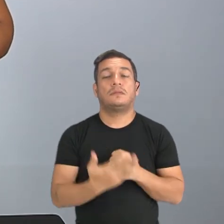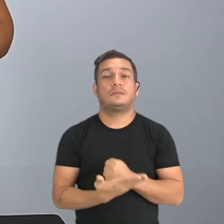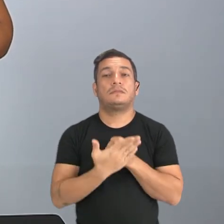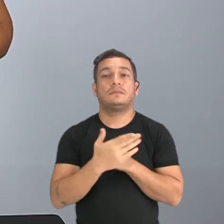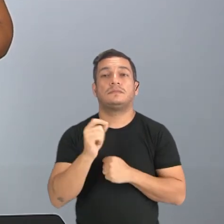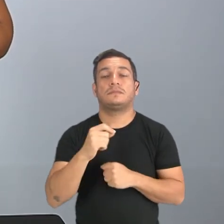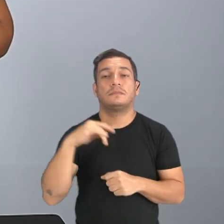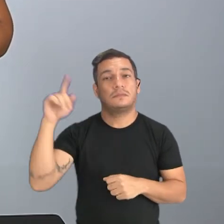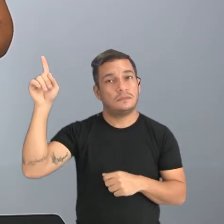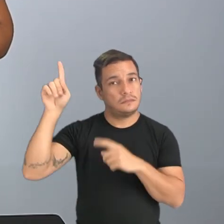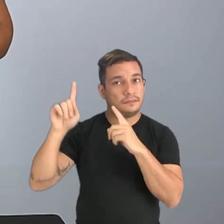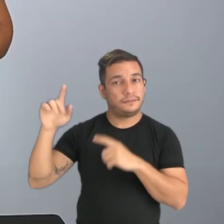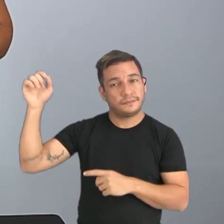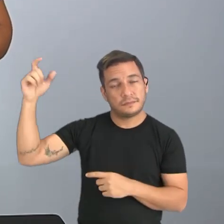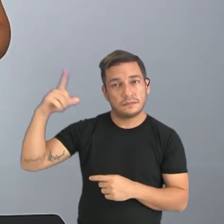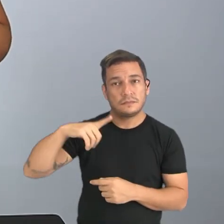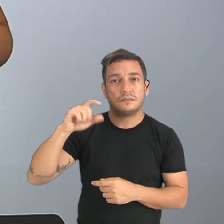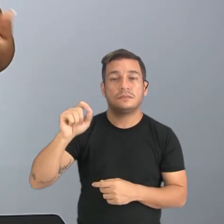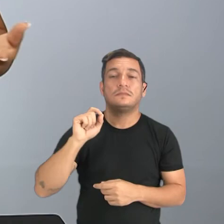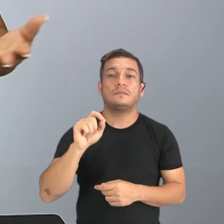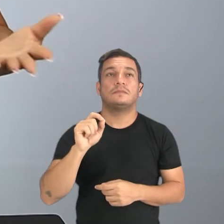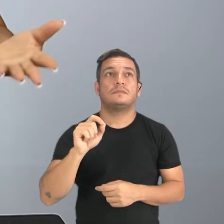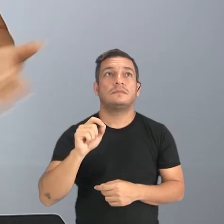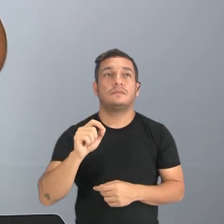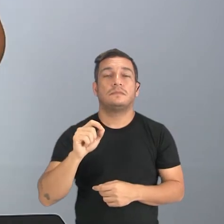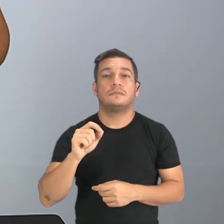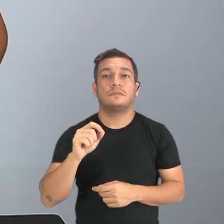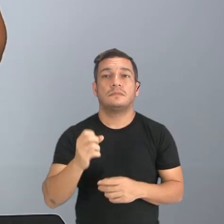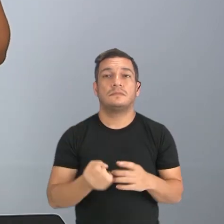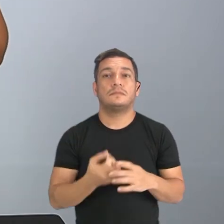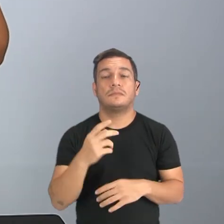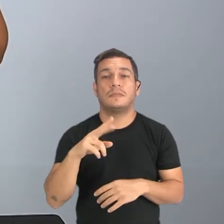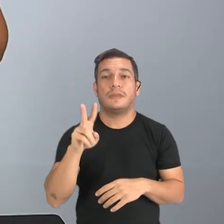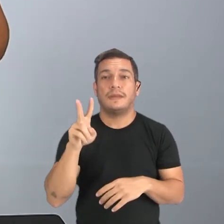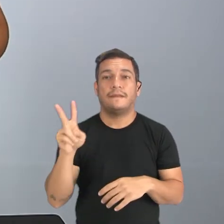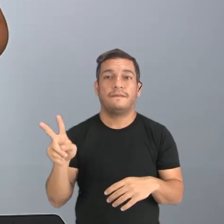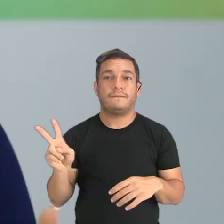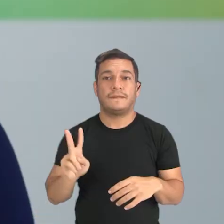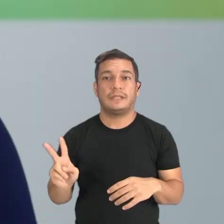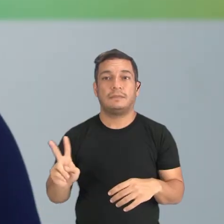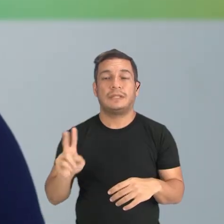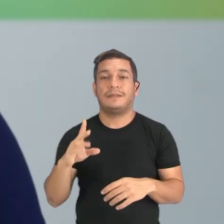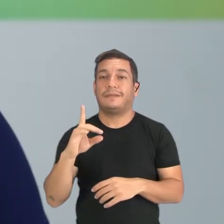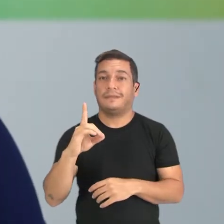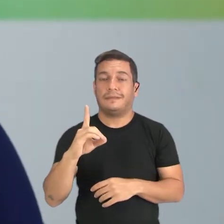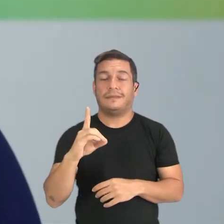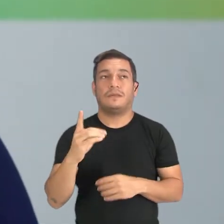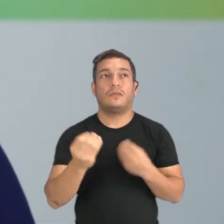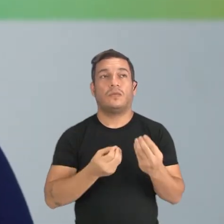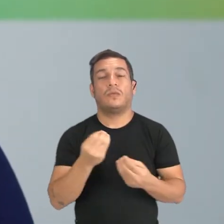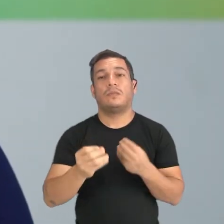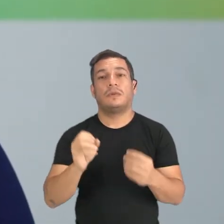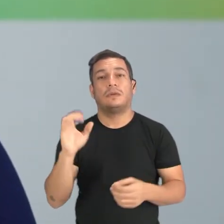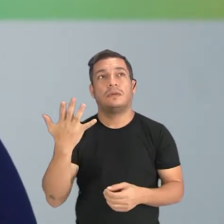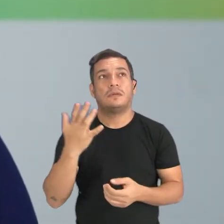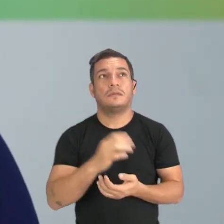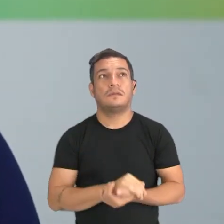radiação solar é a produção da vitamina D. E como é que isso